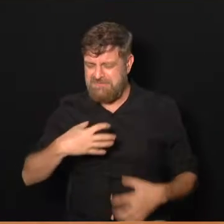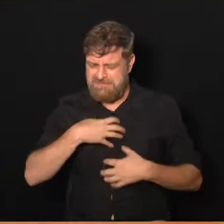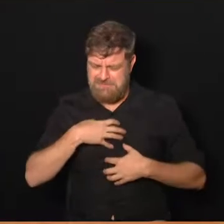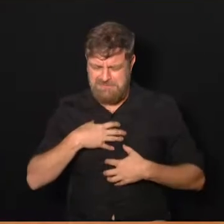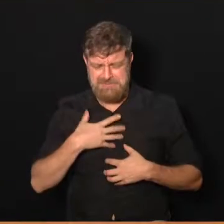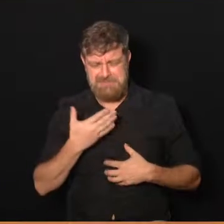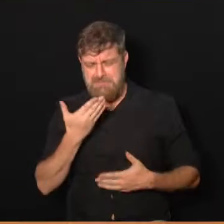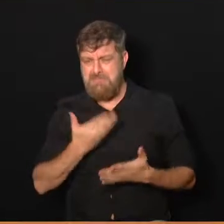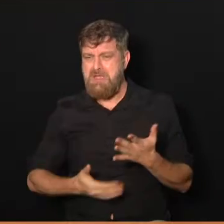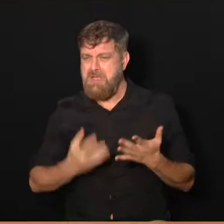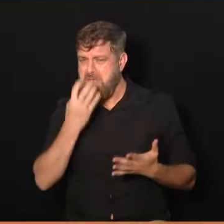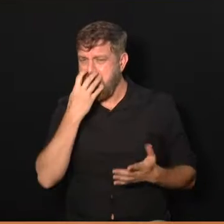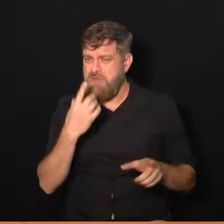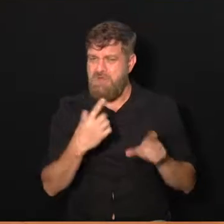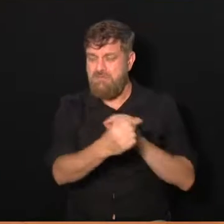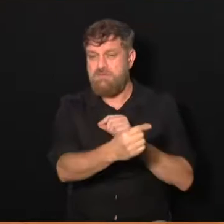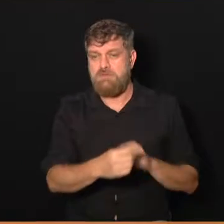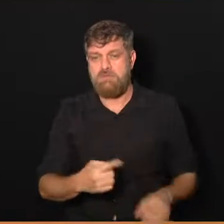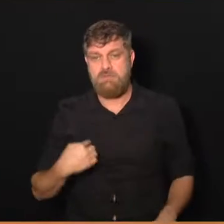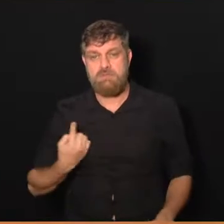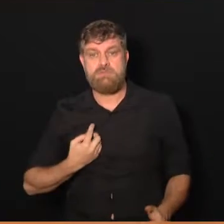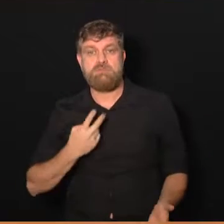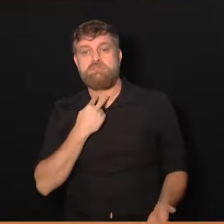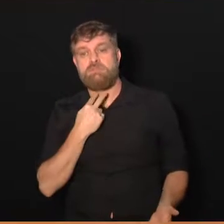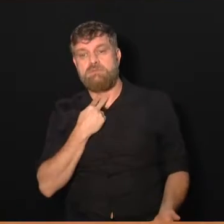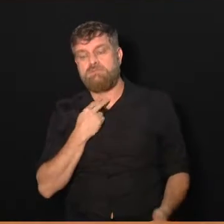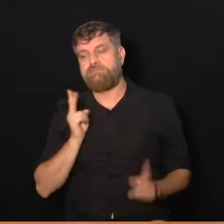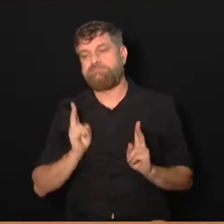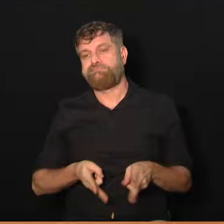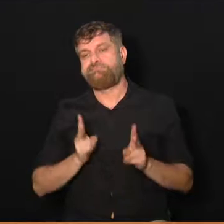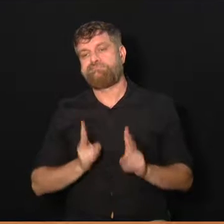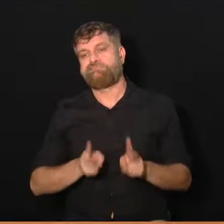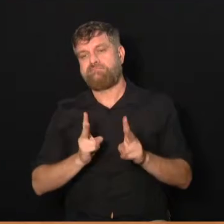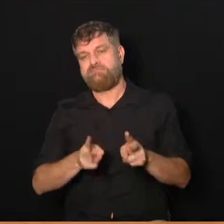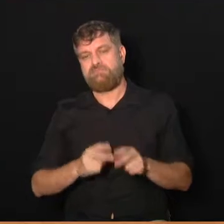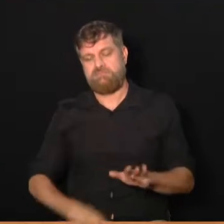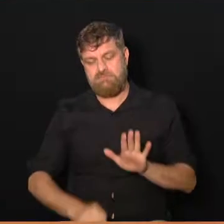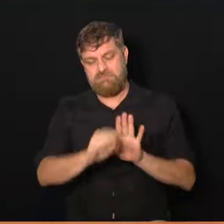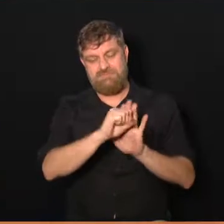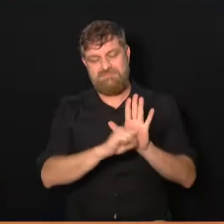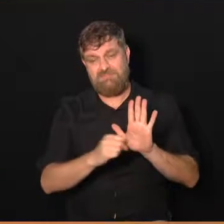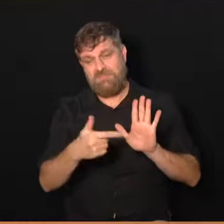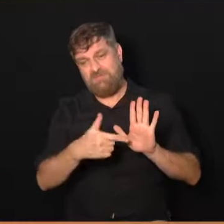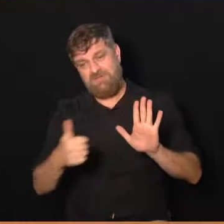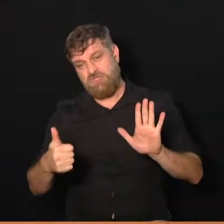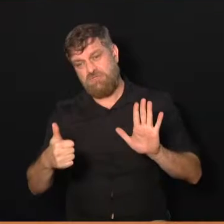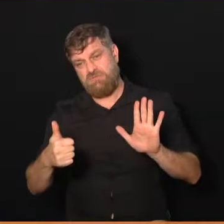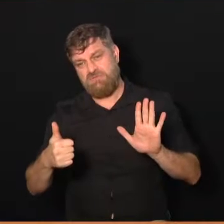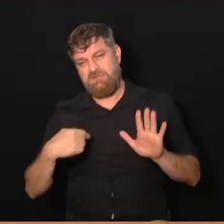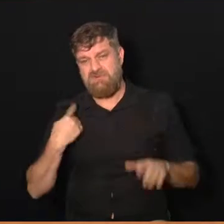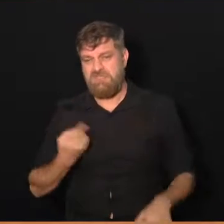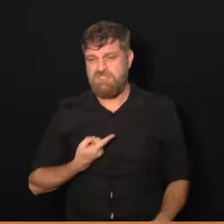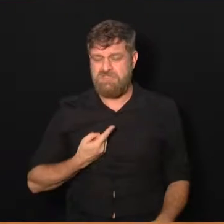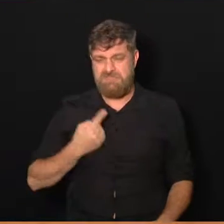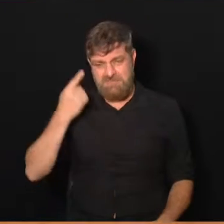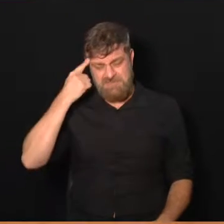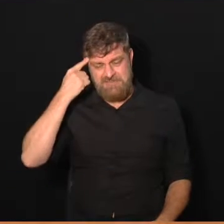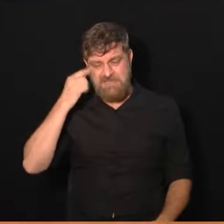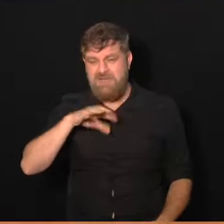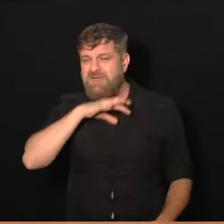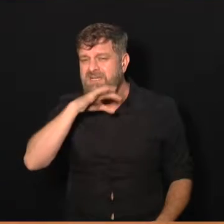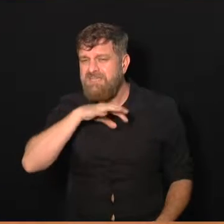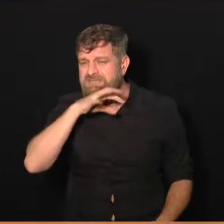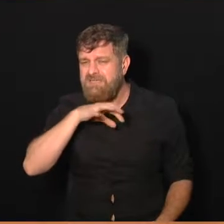do bichinho, mas a gente não pode continuar, né, em pleno século XXI, tratando os